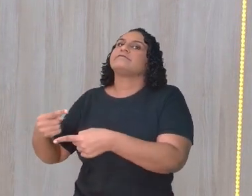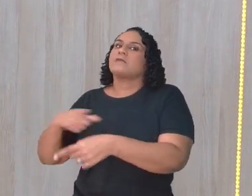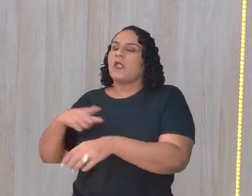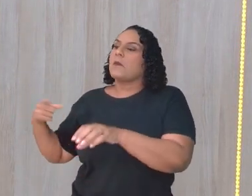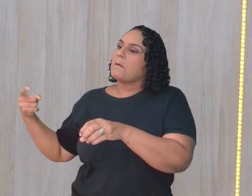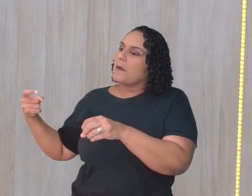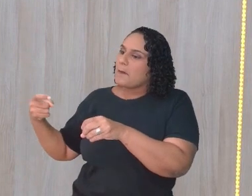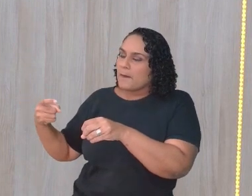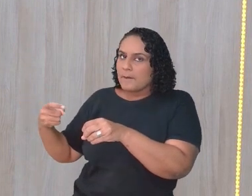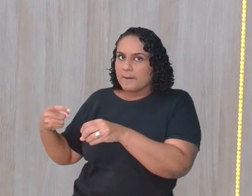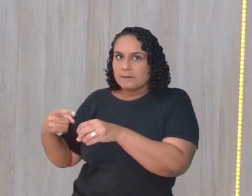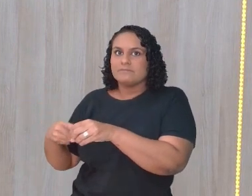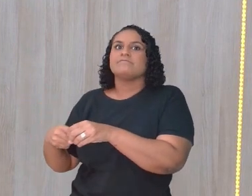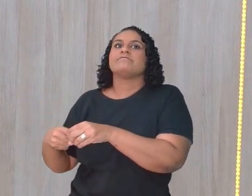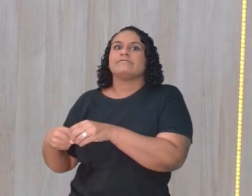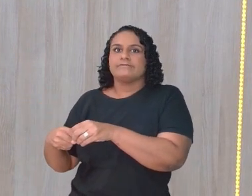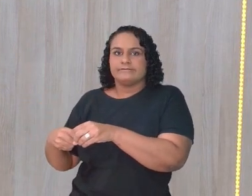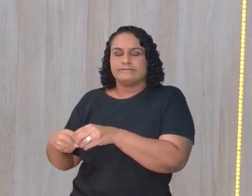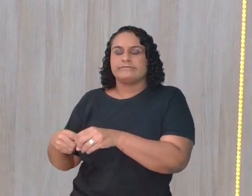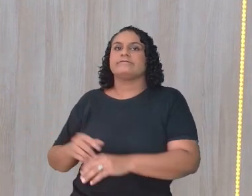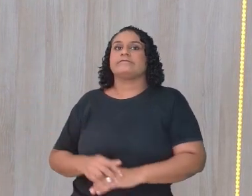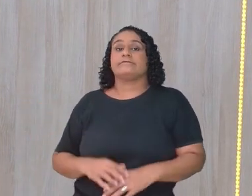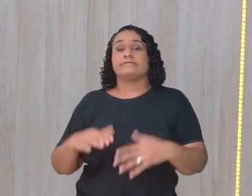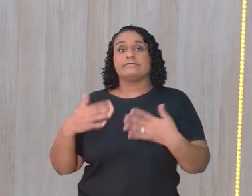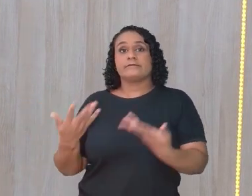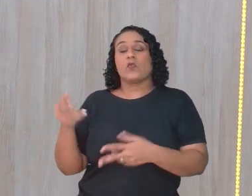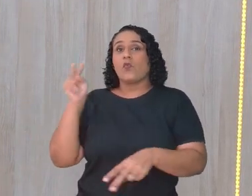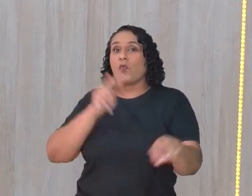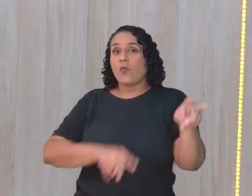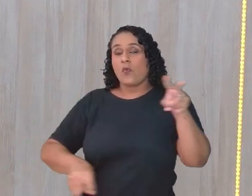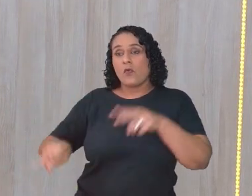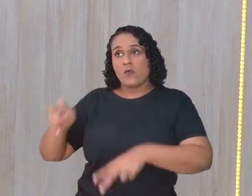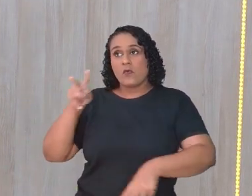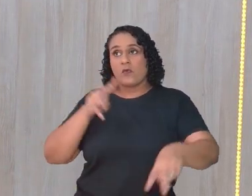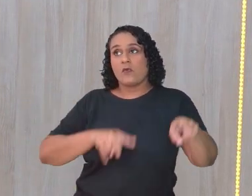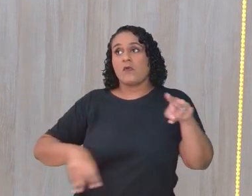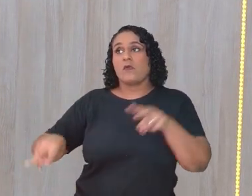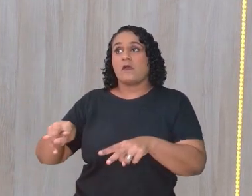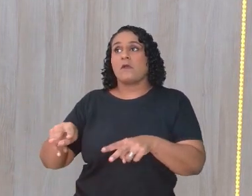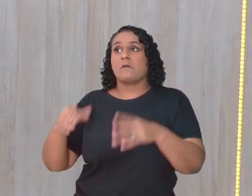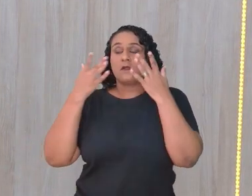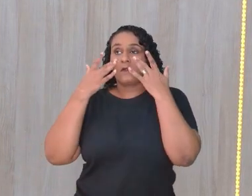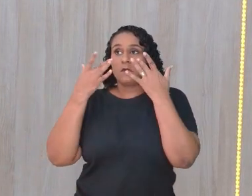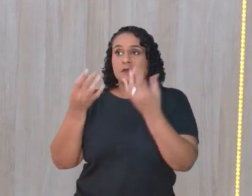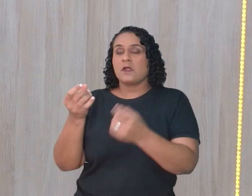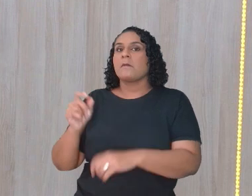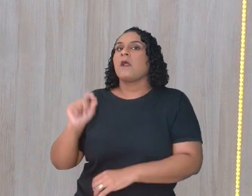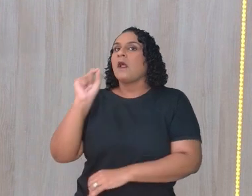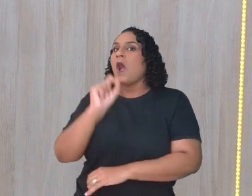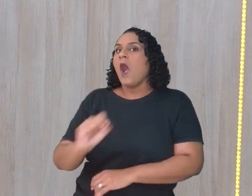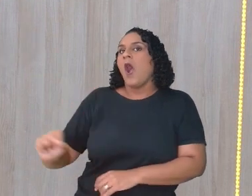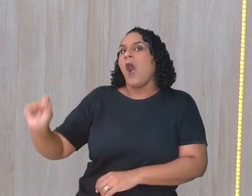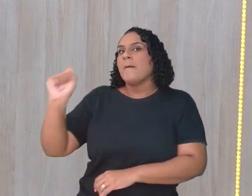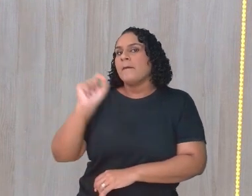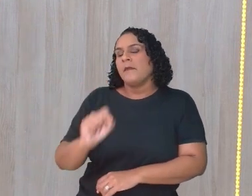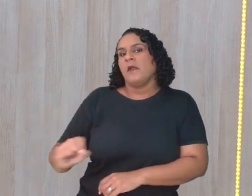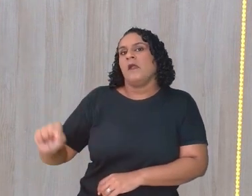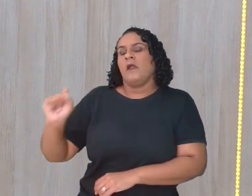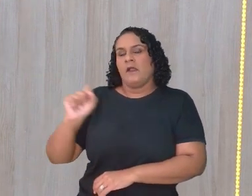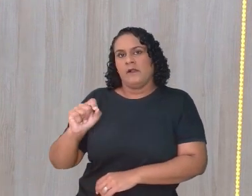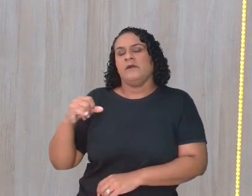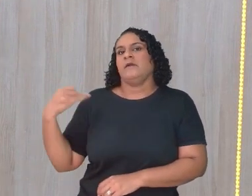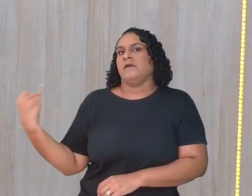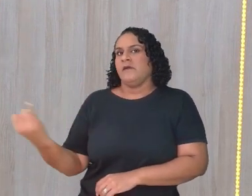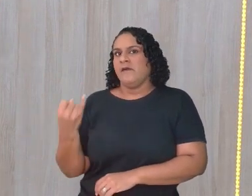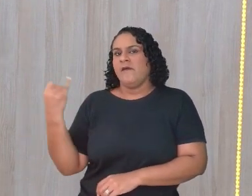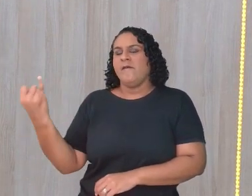gameta masculino e feminino. E quando observamos aqui, professor, eu chamo a atenção para as abelhas, né? Como é importante as abelhas